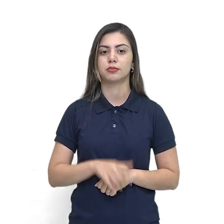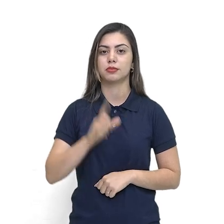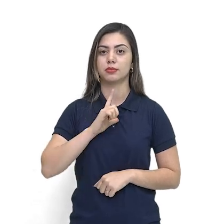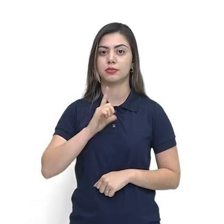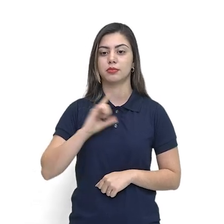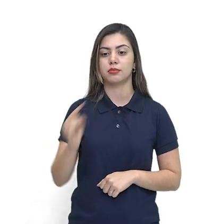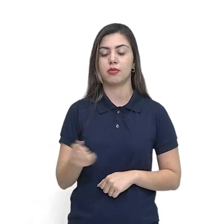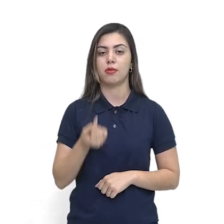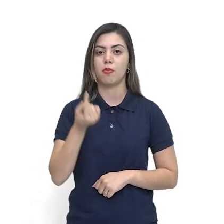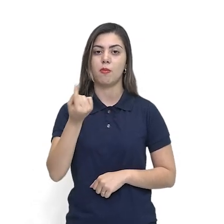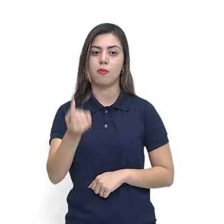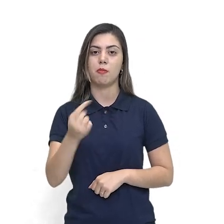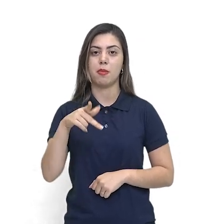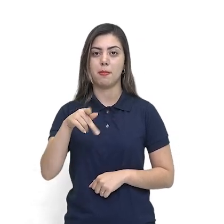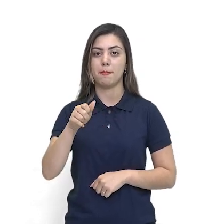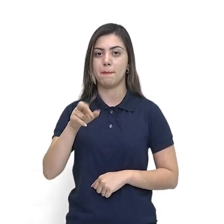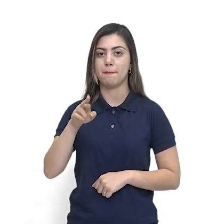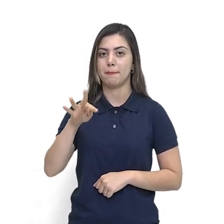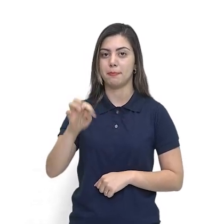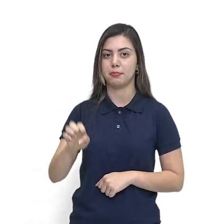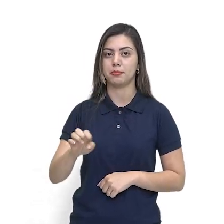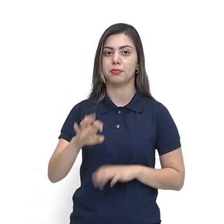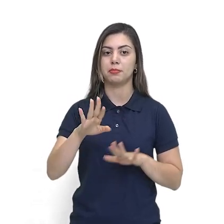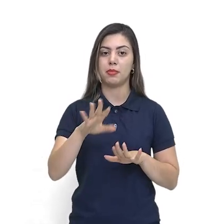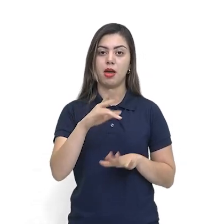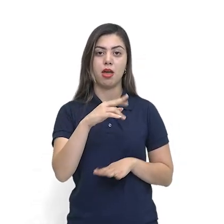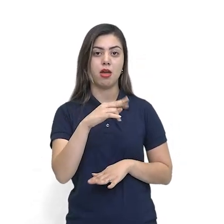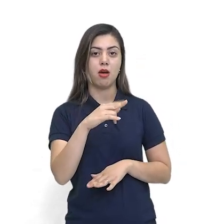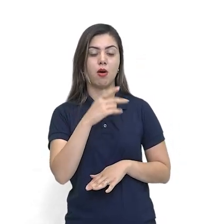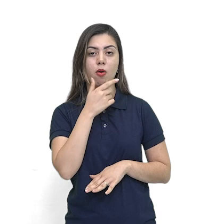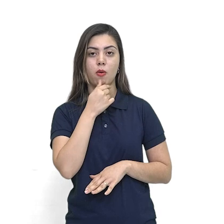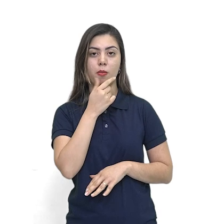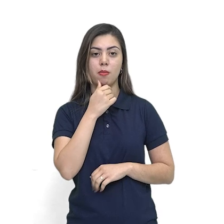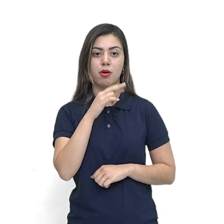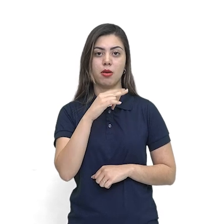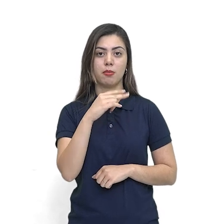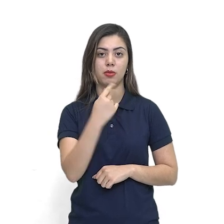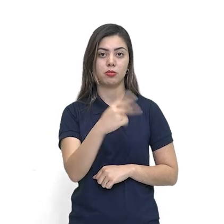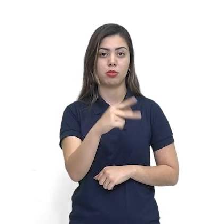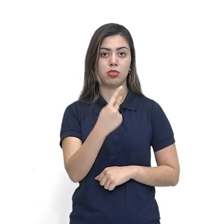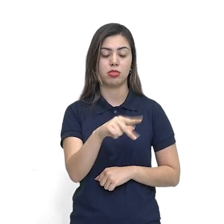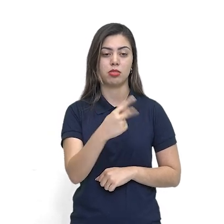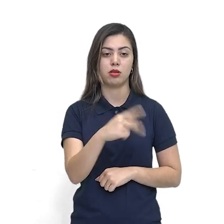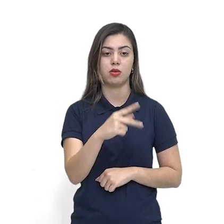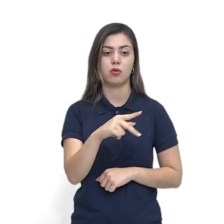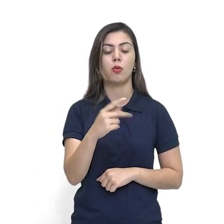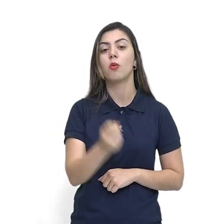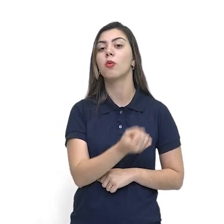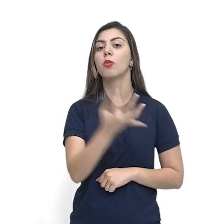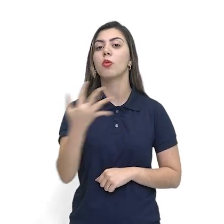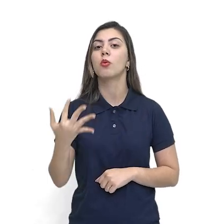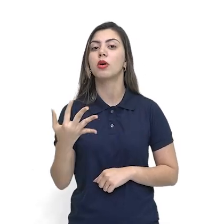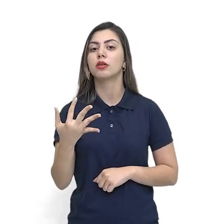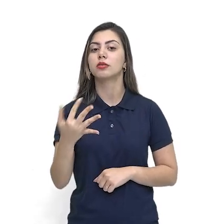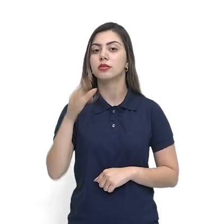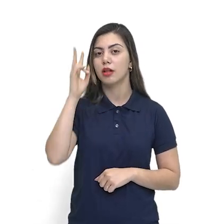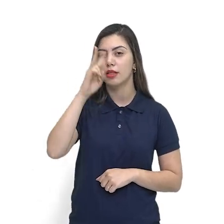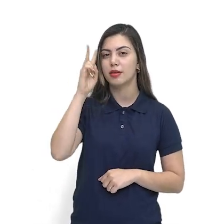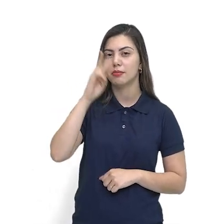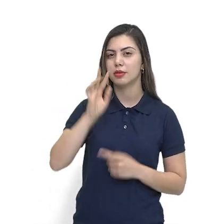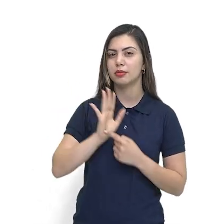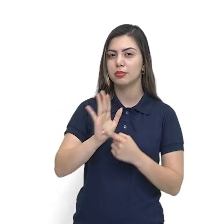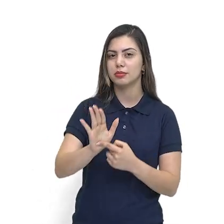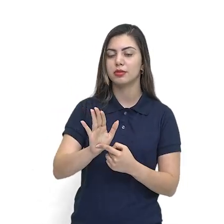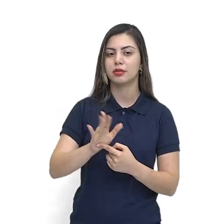parte, né, e o seu irmão com quantas partes, como nós